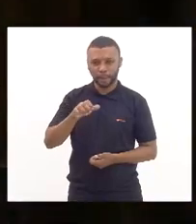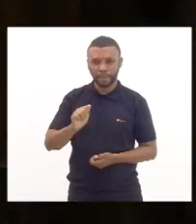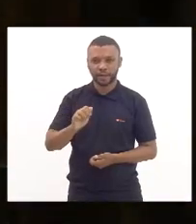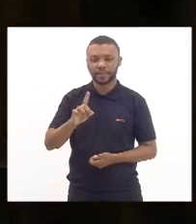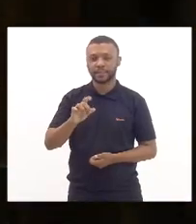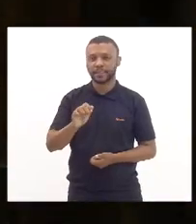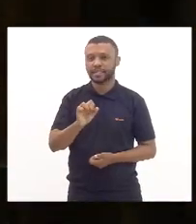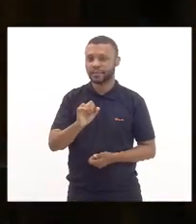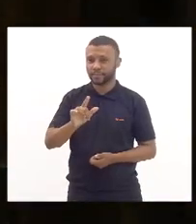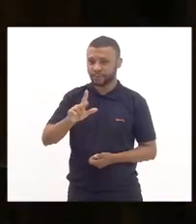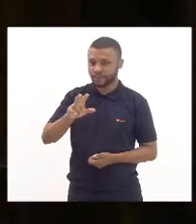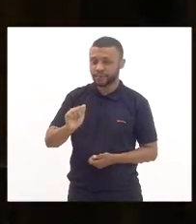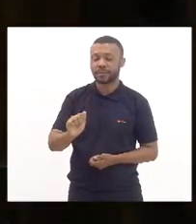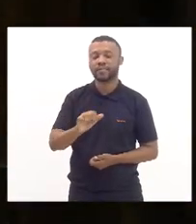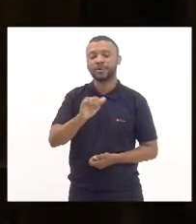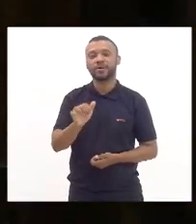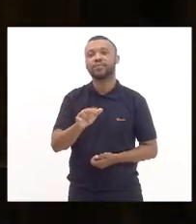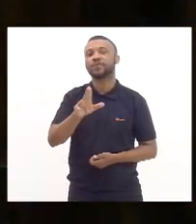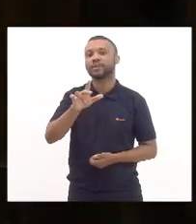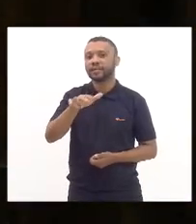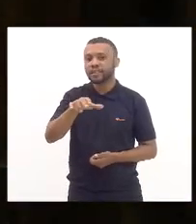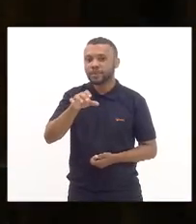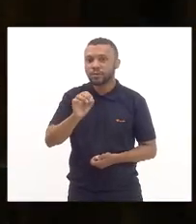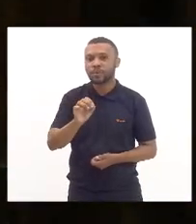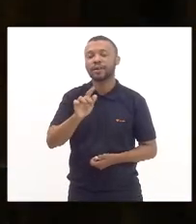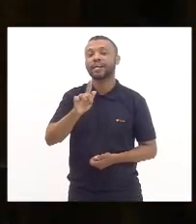Camargo, Juliano